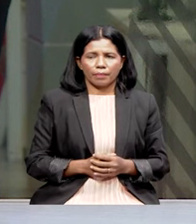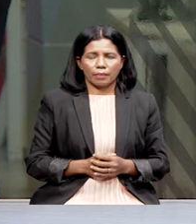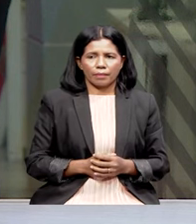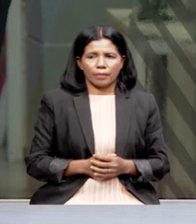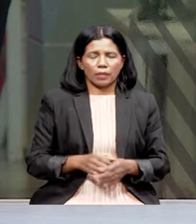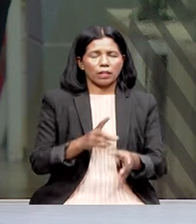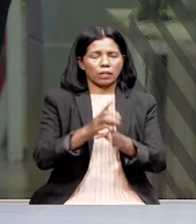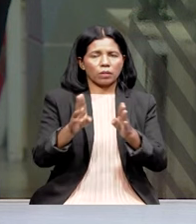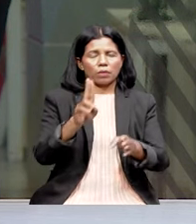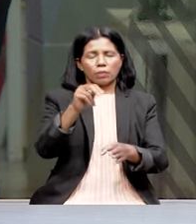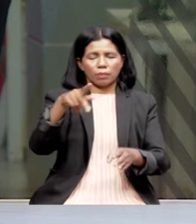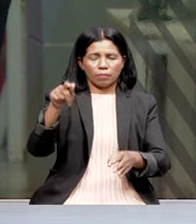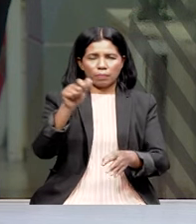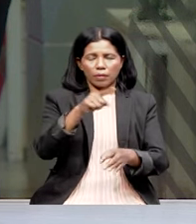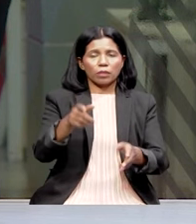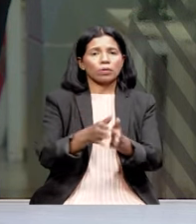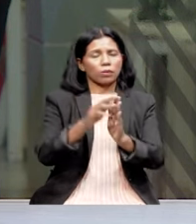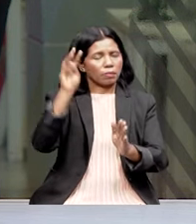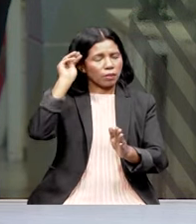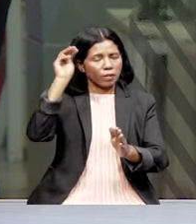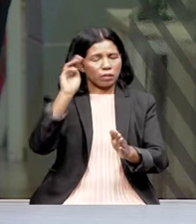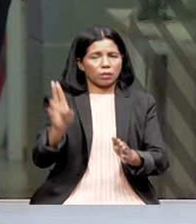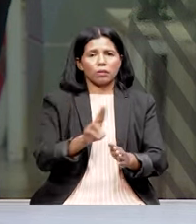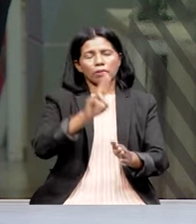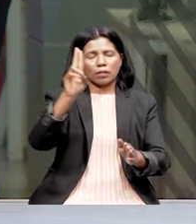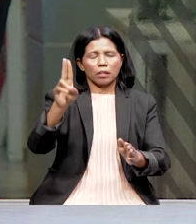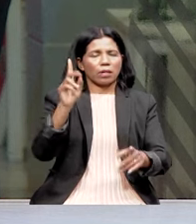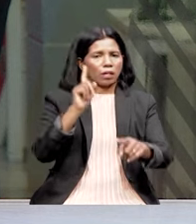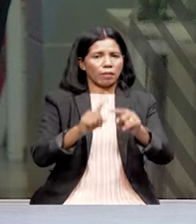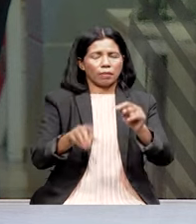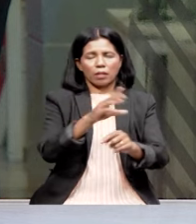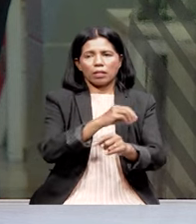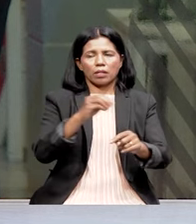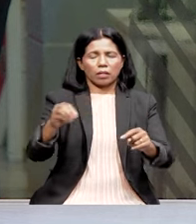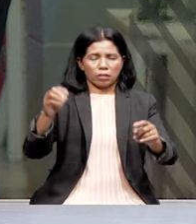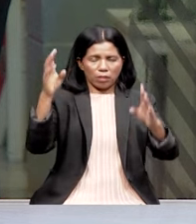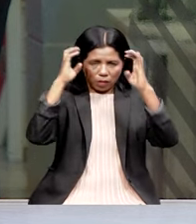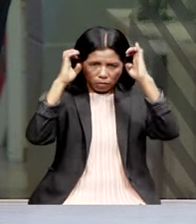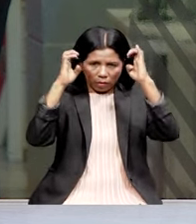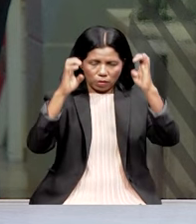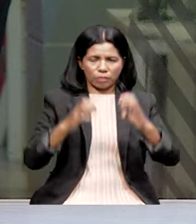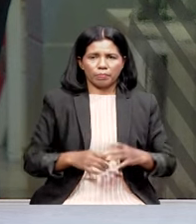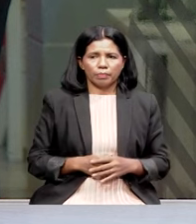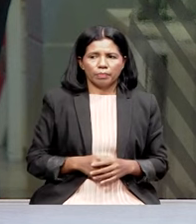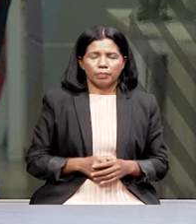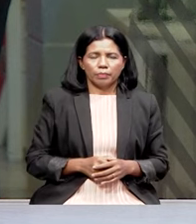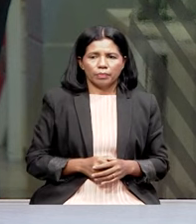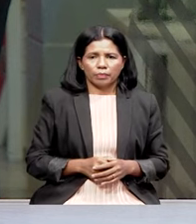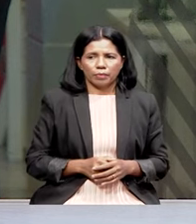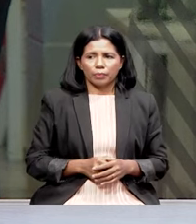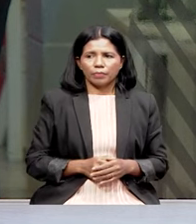Reitor, um passo subministro do ensino superior, ciências e cultura, label politiza-se, reitor, educação.